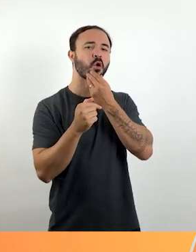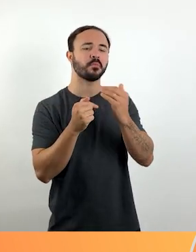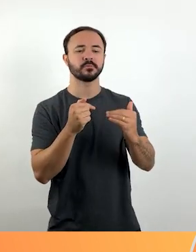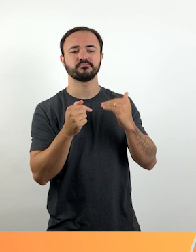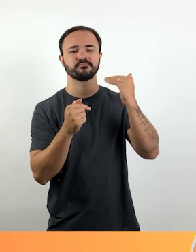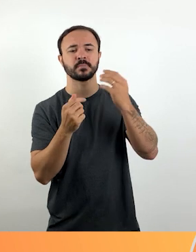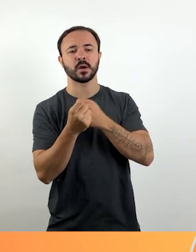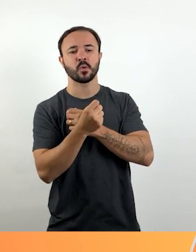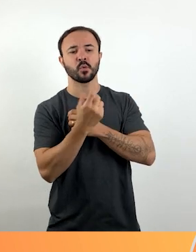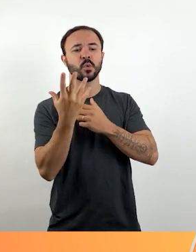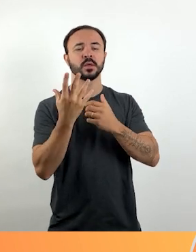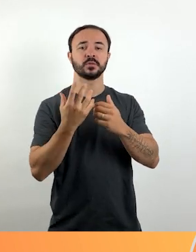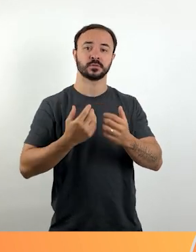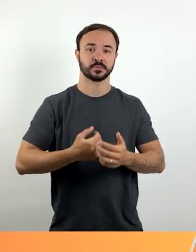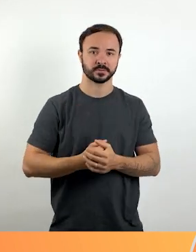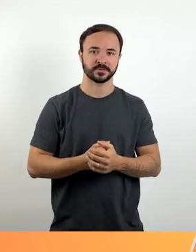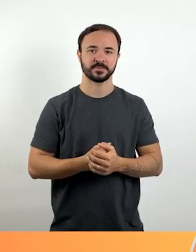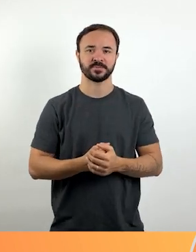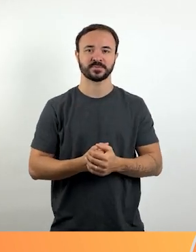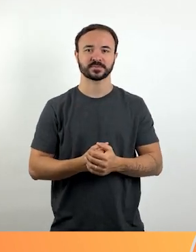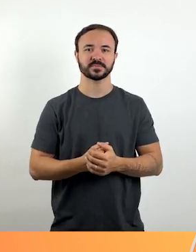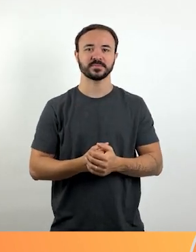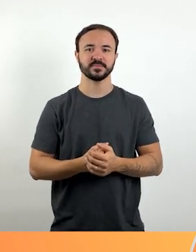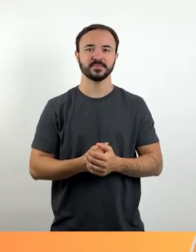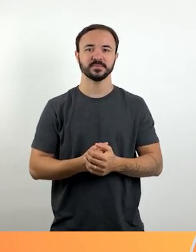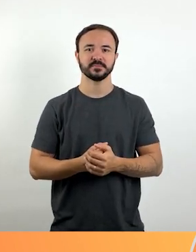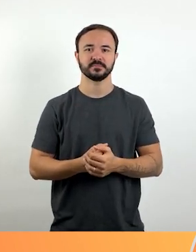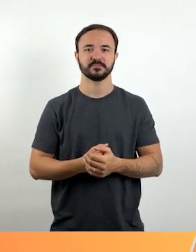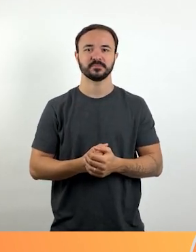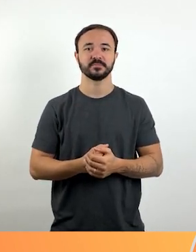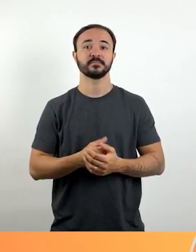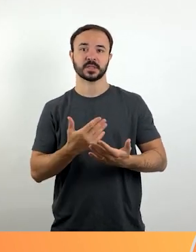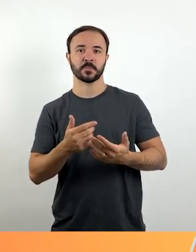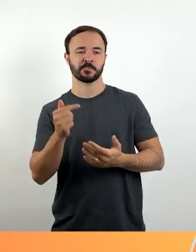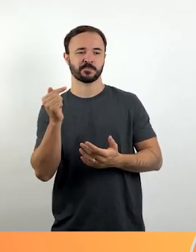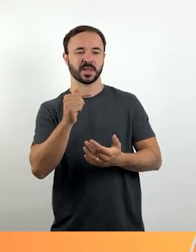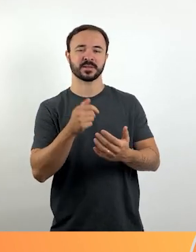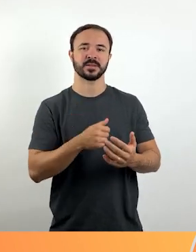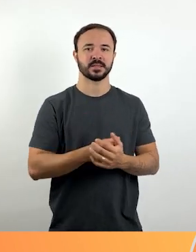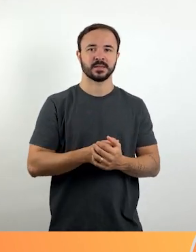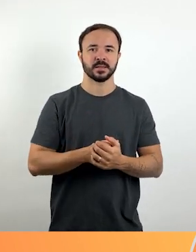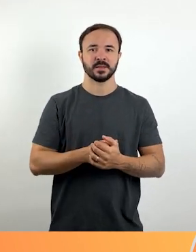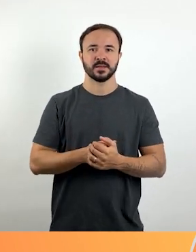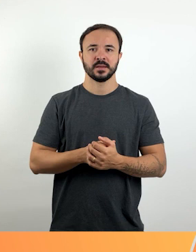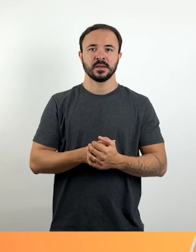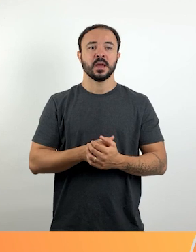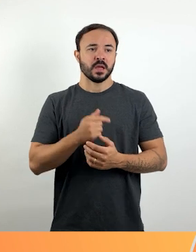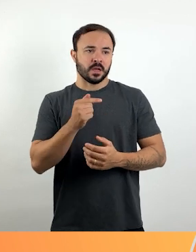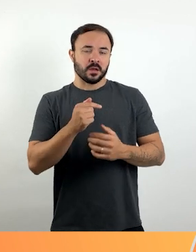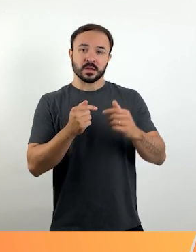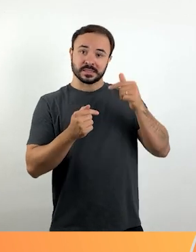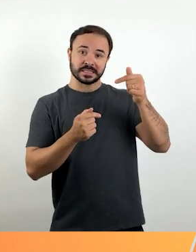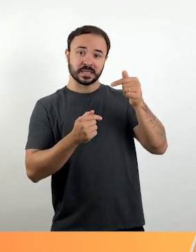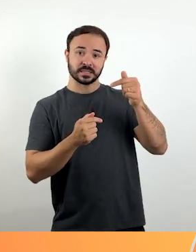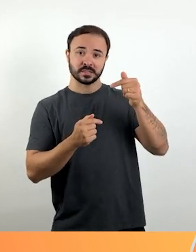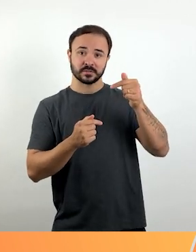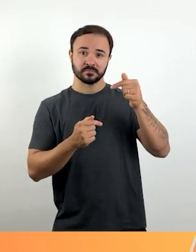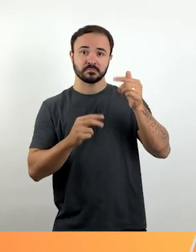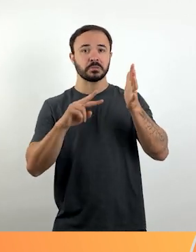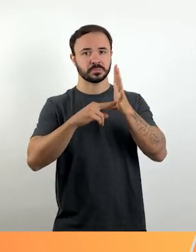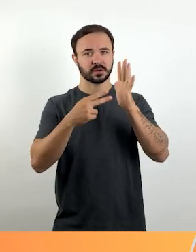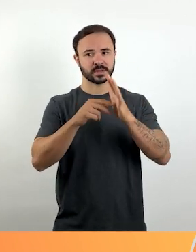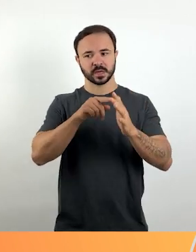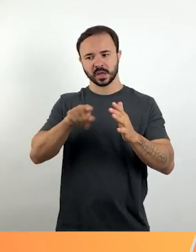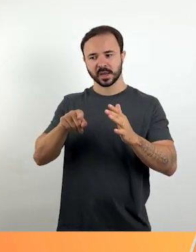altura de Paulo, quando ele ficar aqui com 7 metros, significa que Maria baixou 2. Então, Maria, com